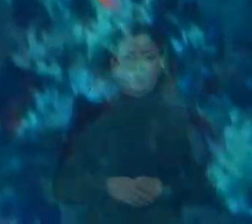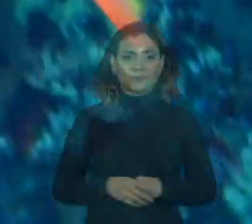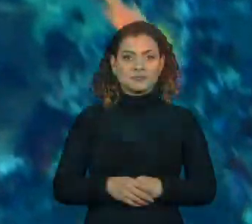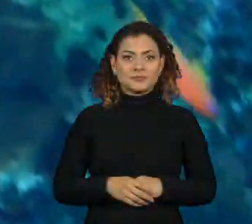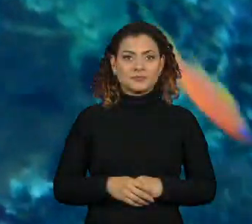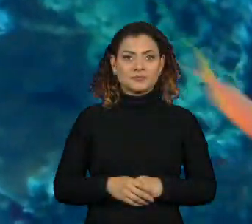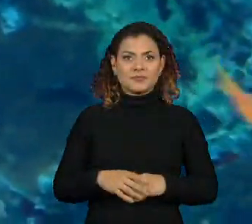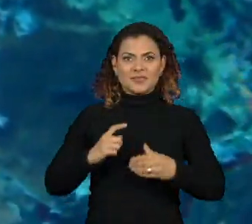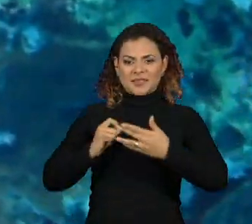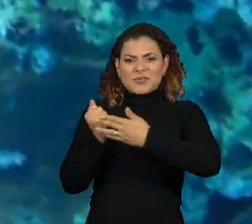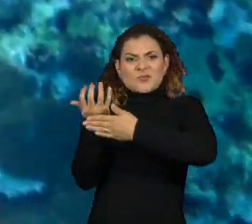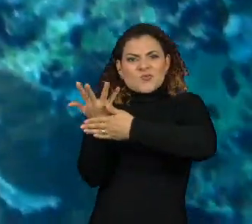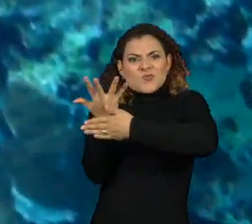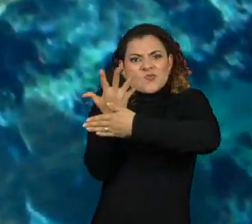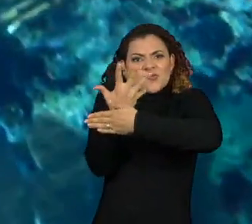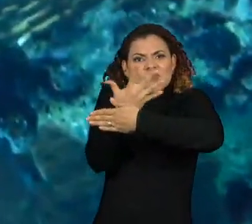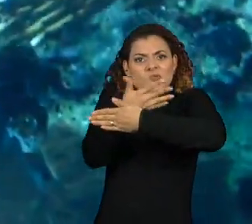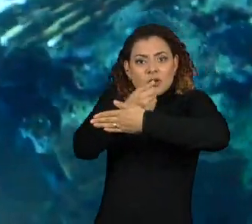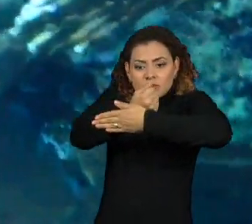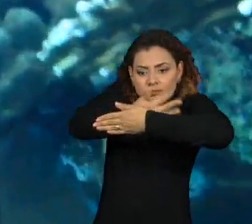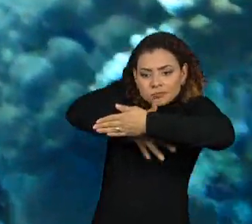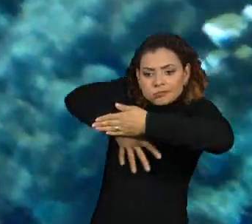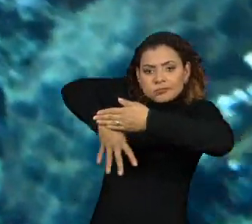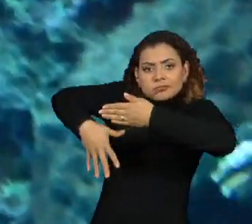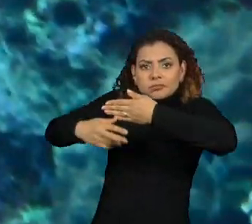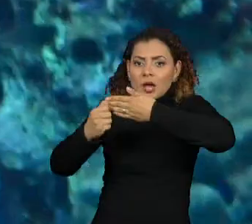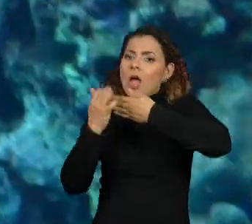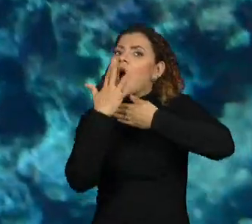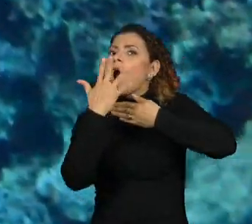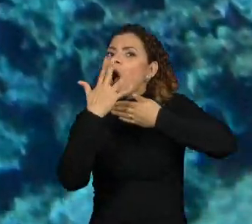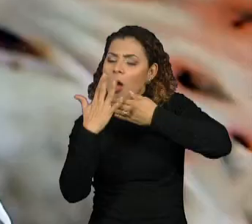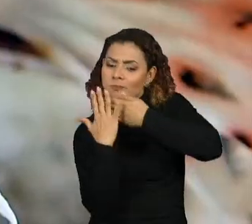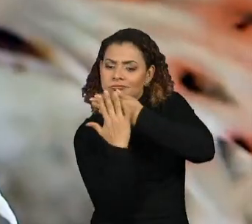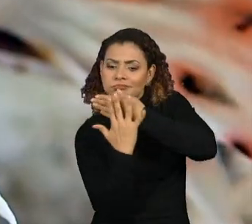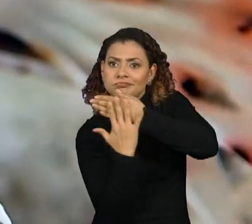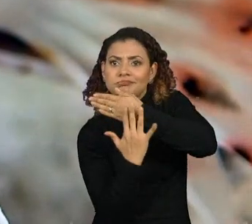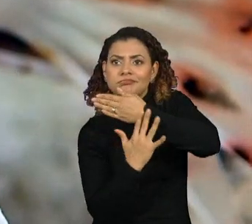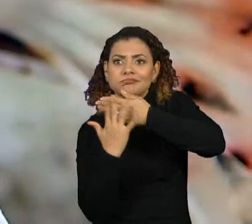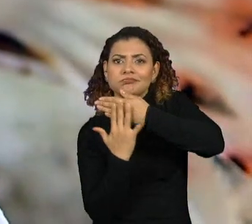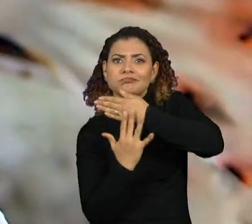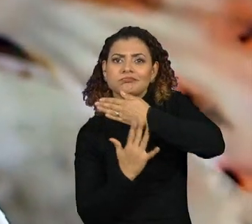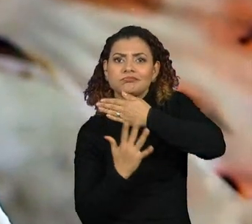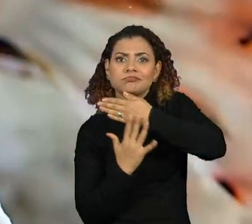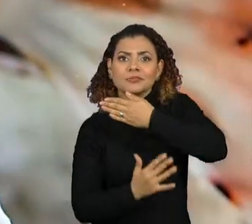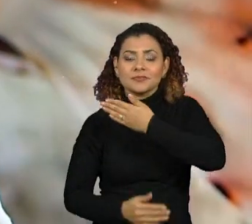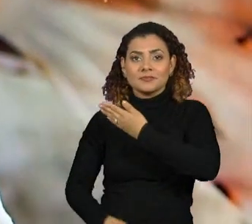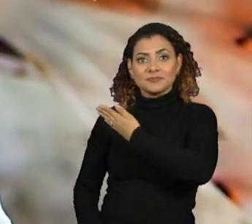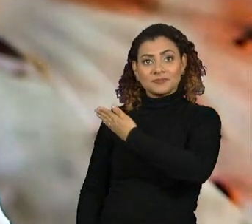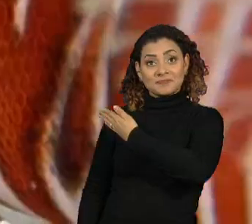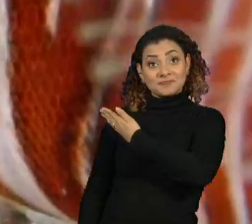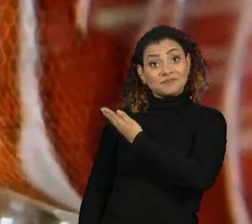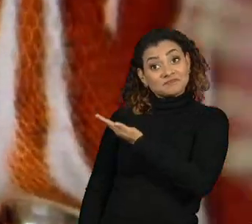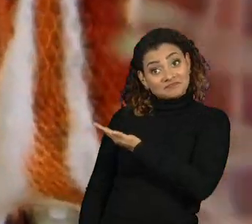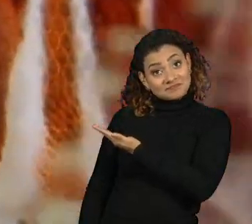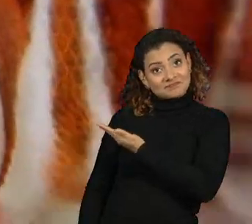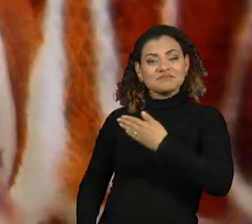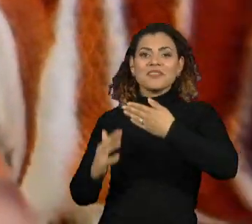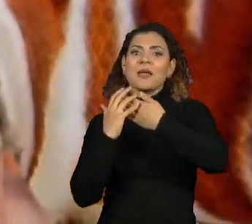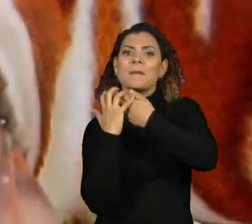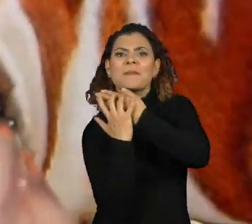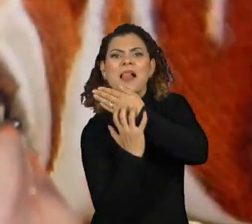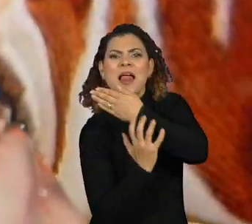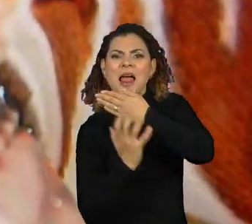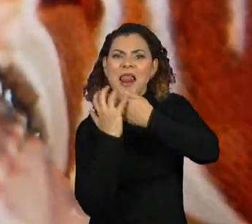Cheio de espinhas, colorido e muito voraz. O peixe-leão é uma espécie fascinante.